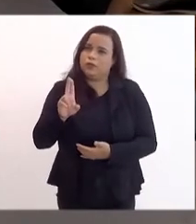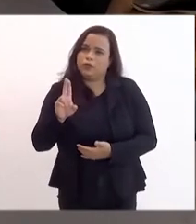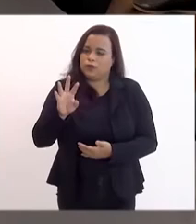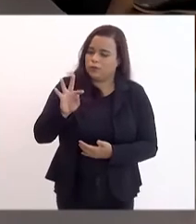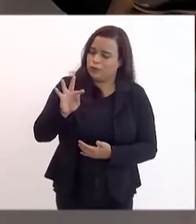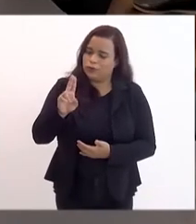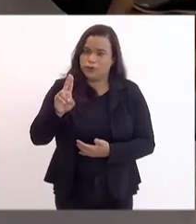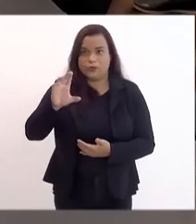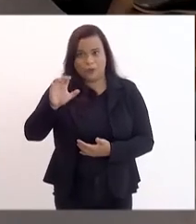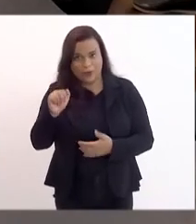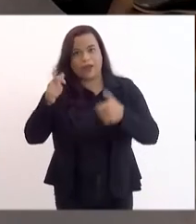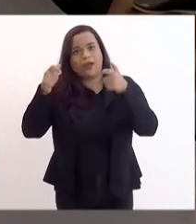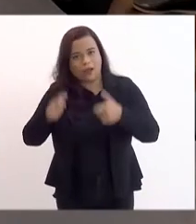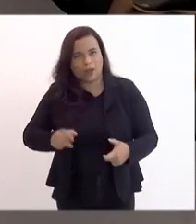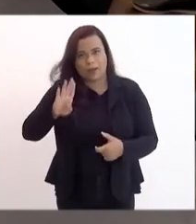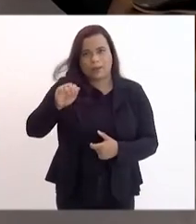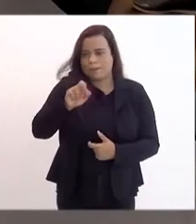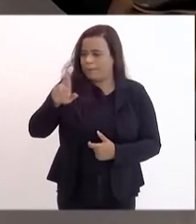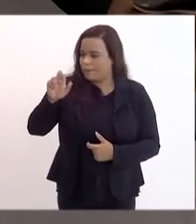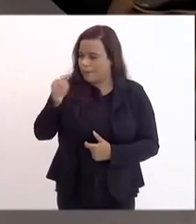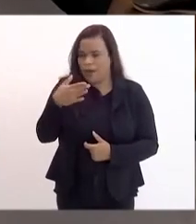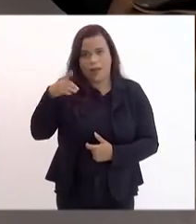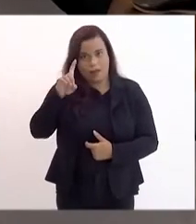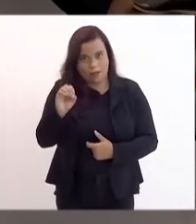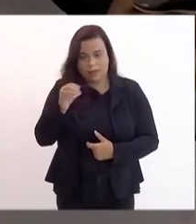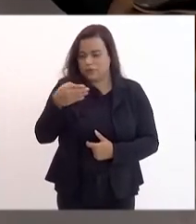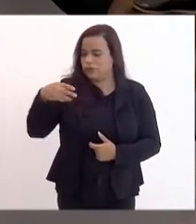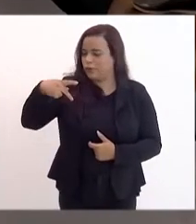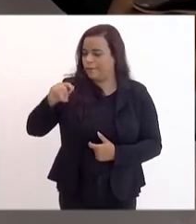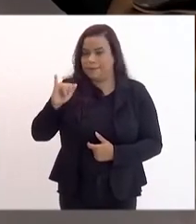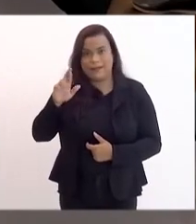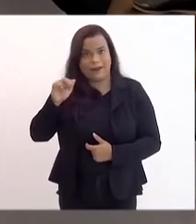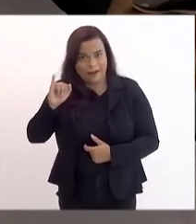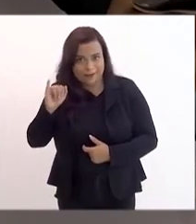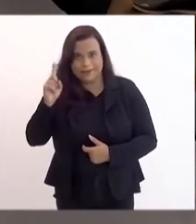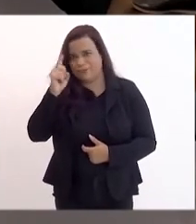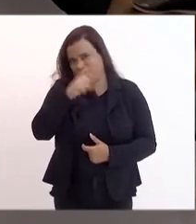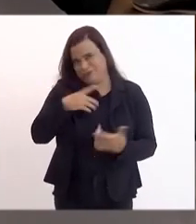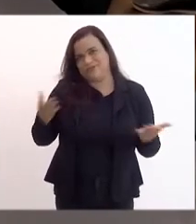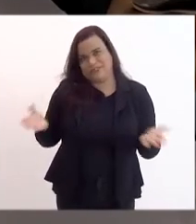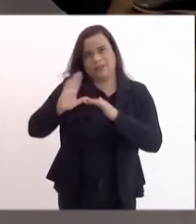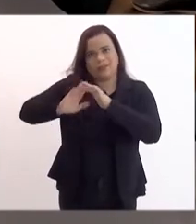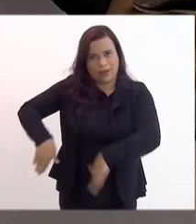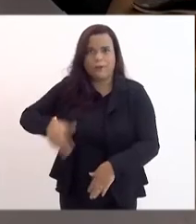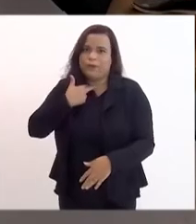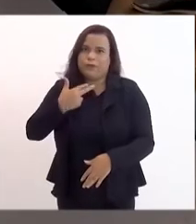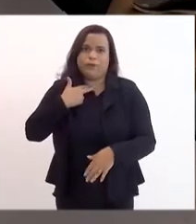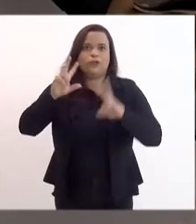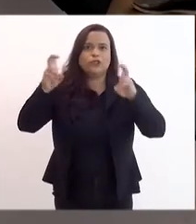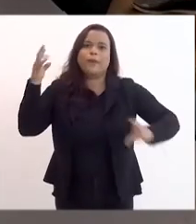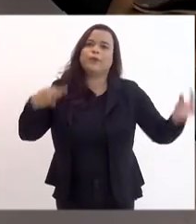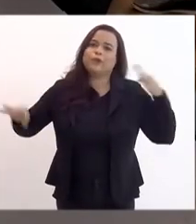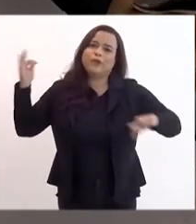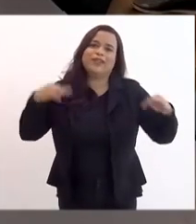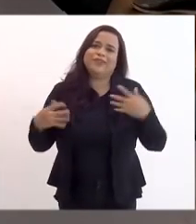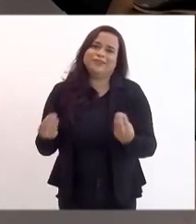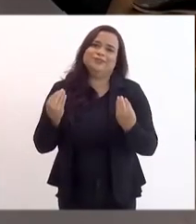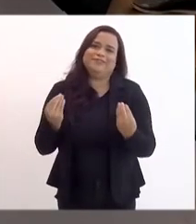do Piraí, é difícil, né? Não tem como derrubar esse projeto. E ainda diz respeito a turismo.